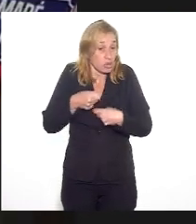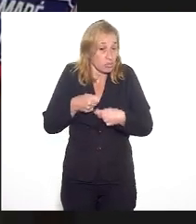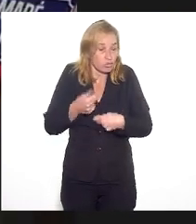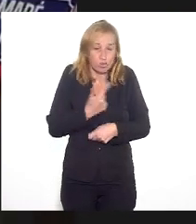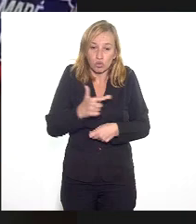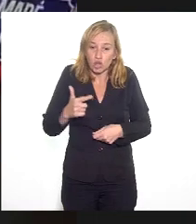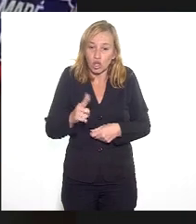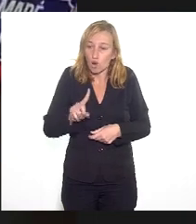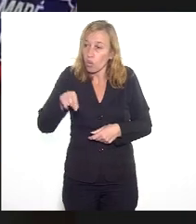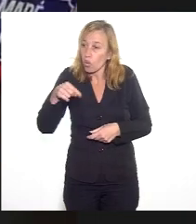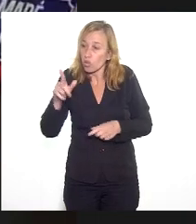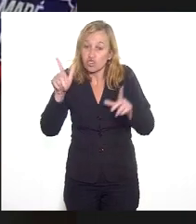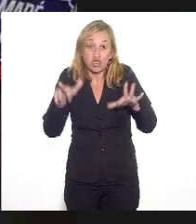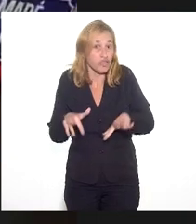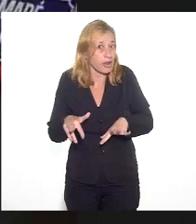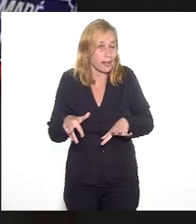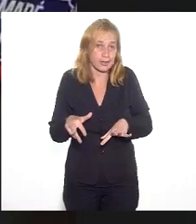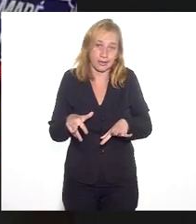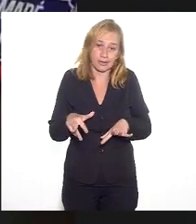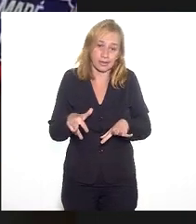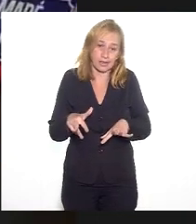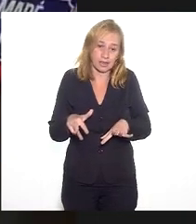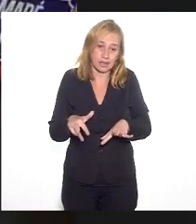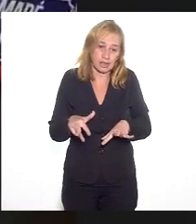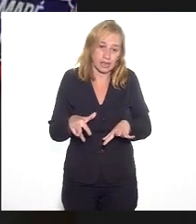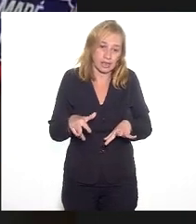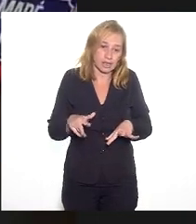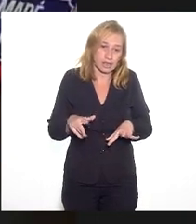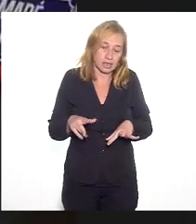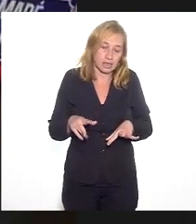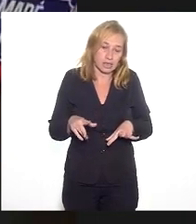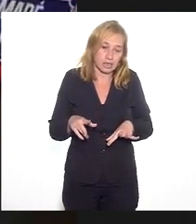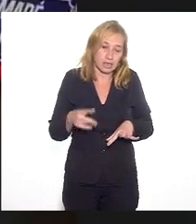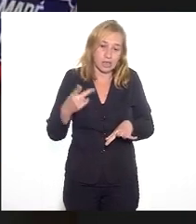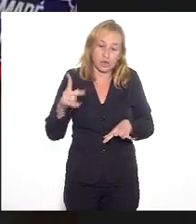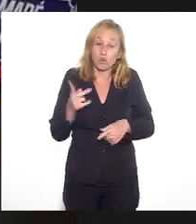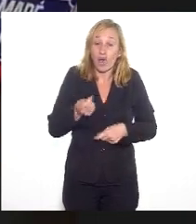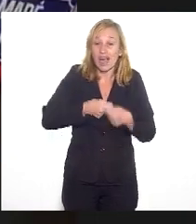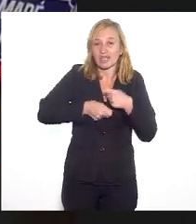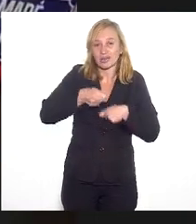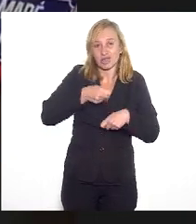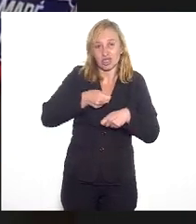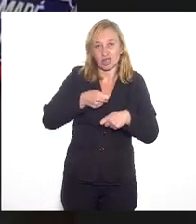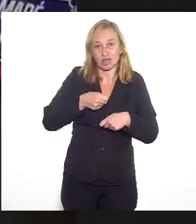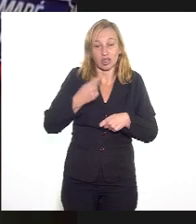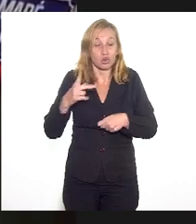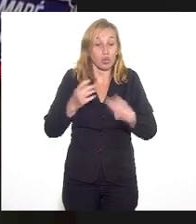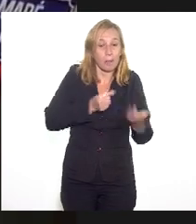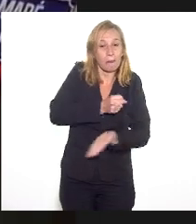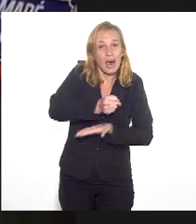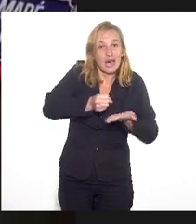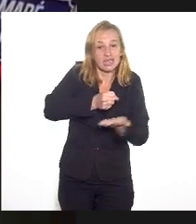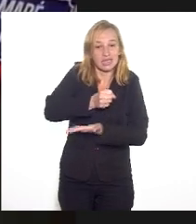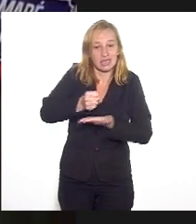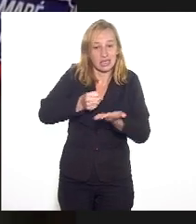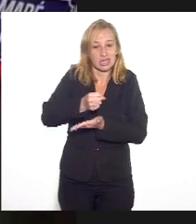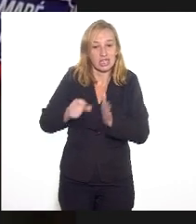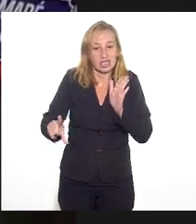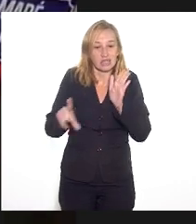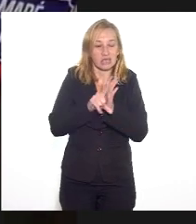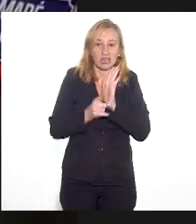não há uma diferença na sua rede, na sua base de